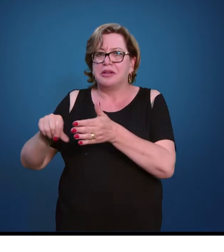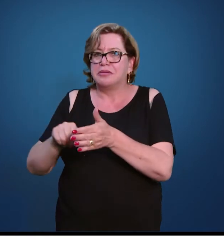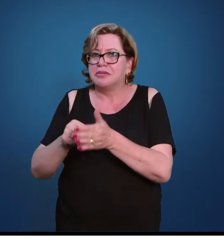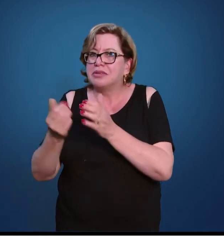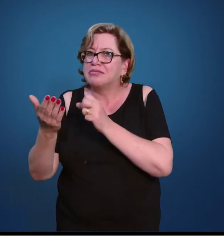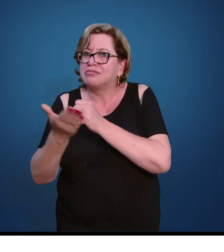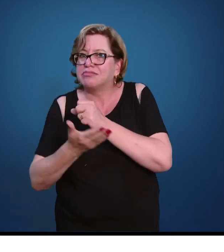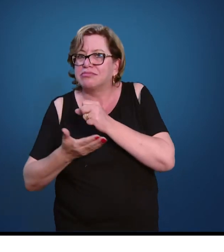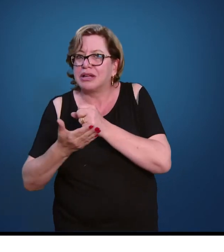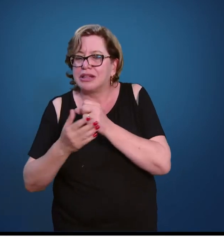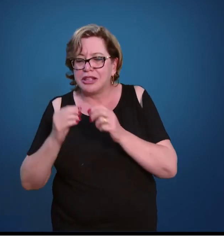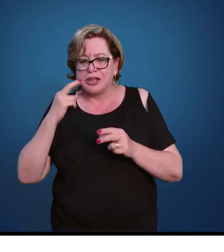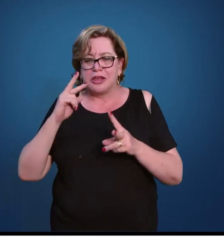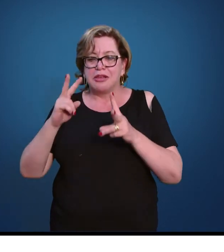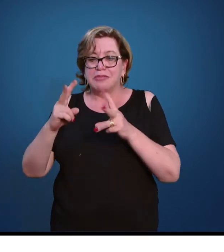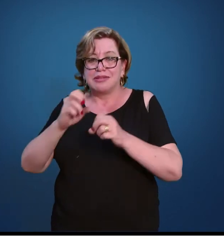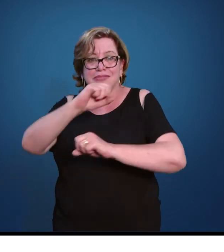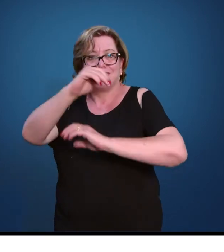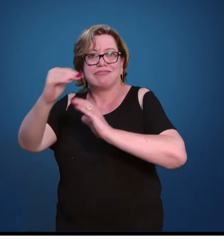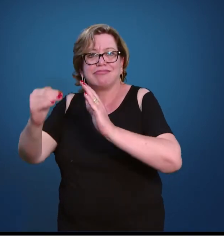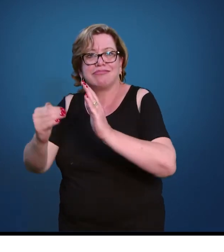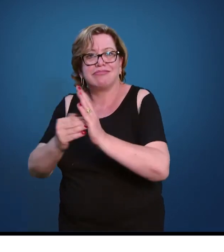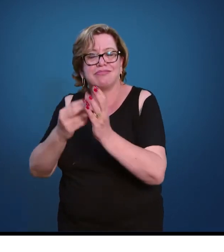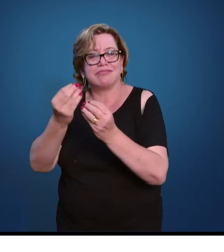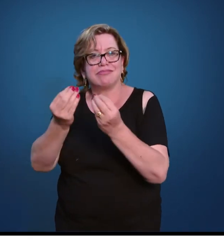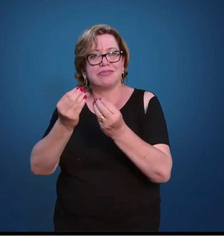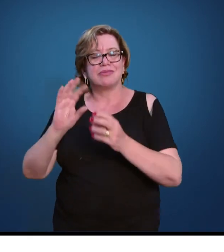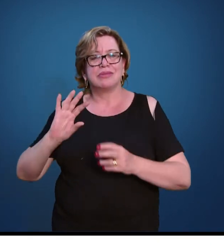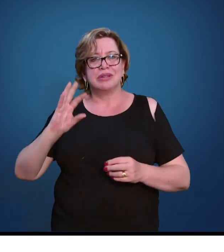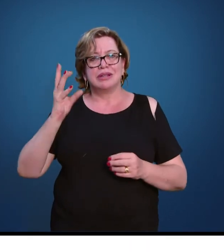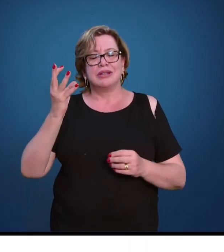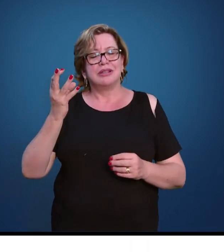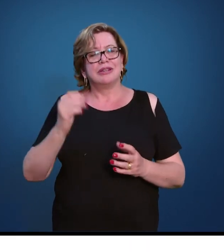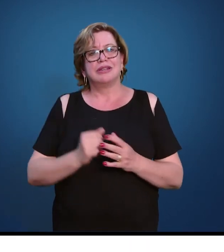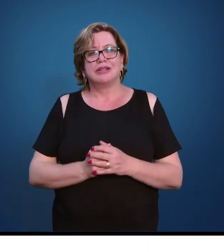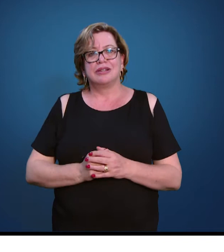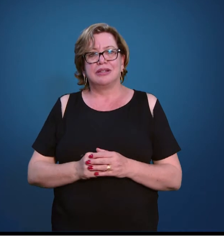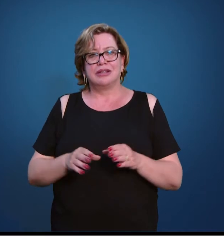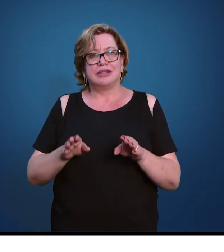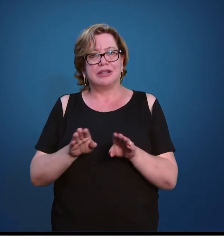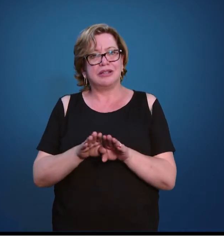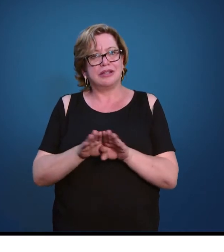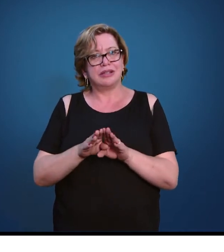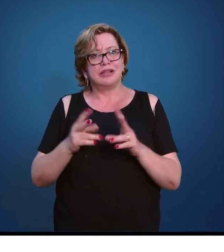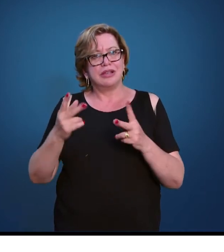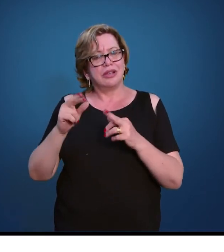ano base e vendo as variações dos anos subsequentes. A